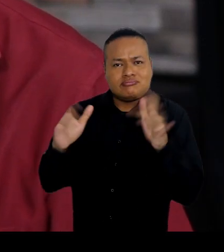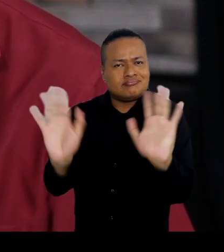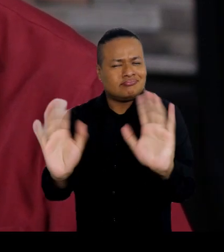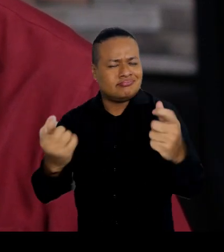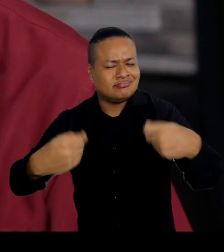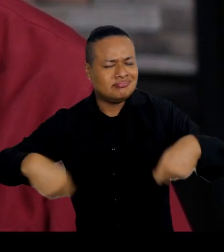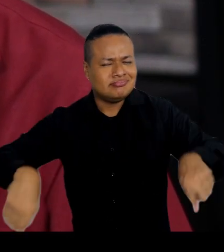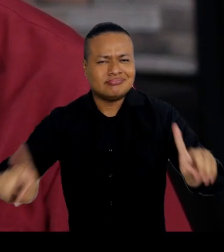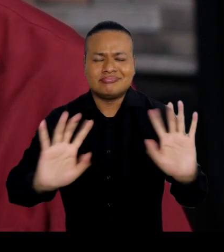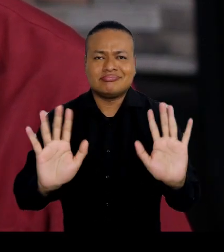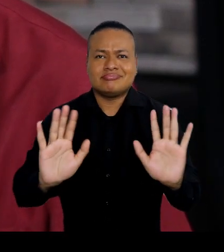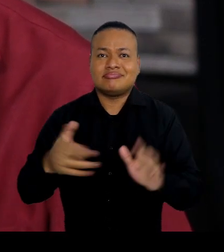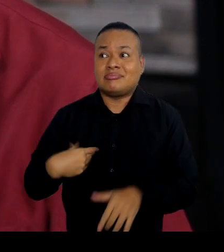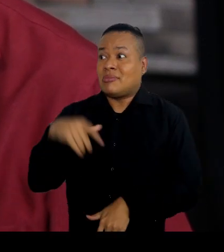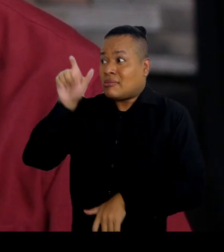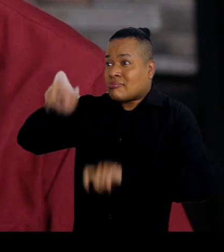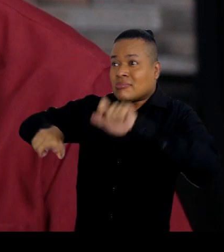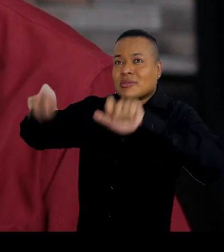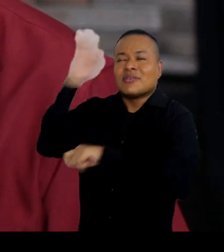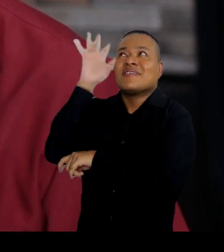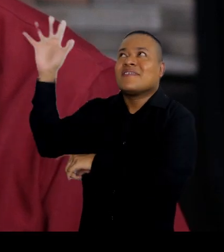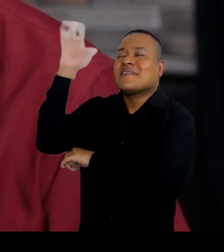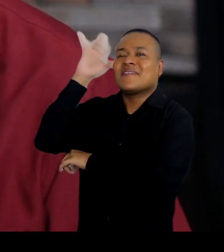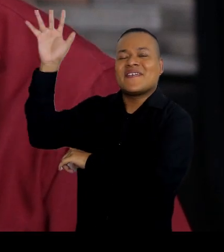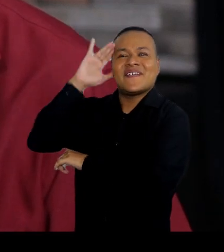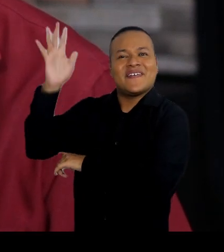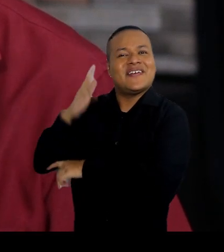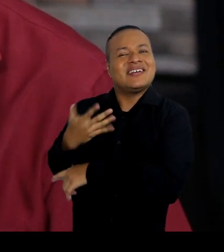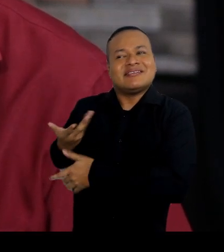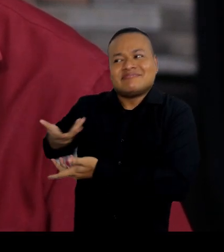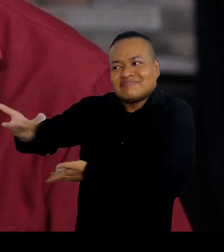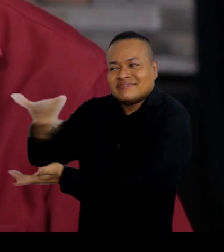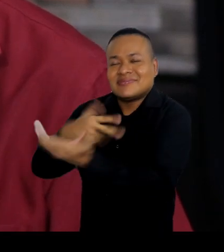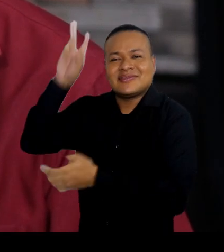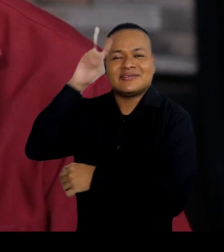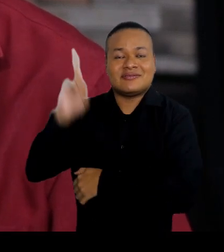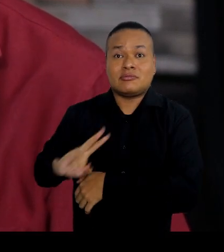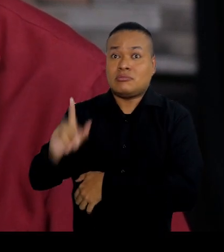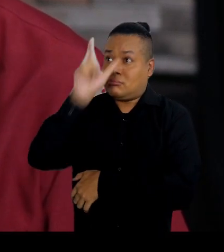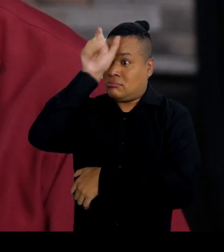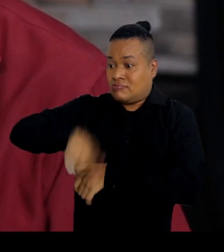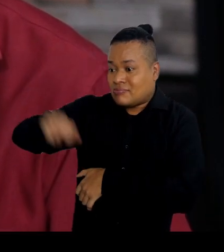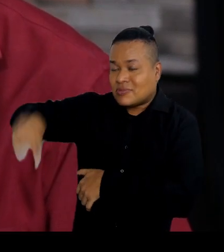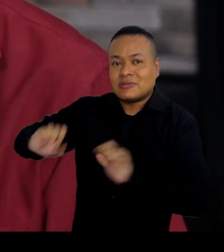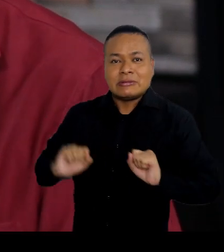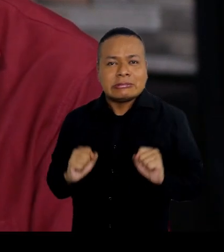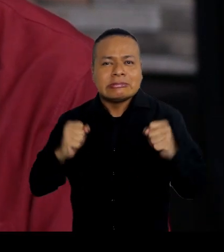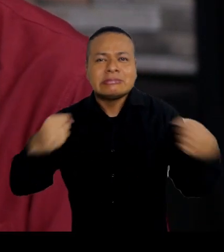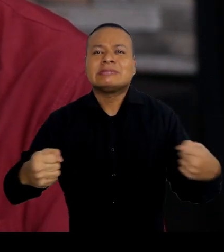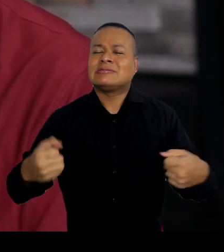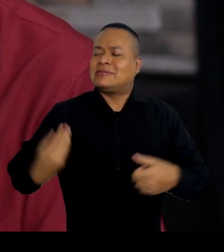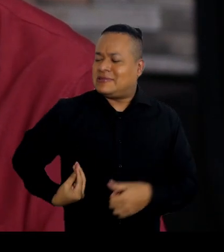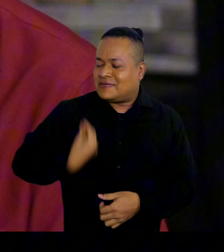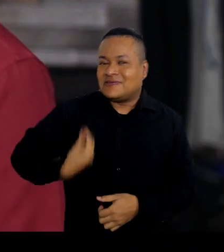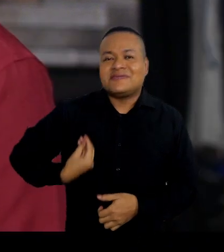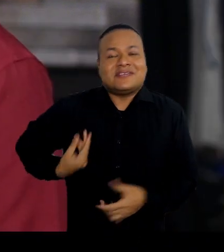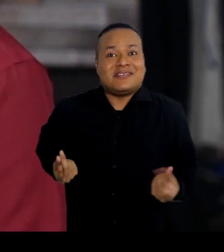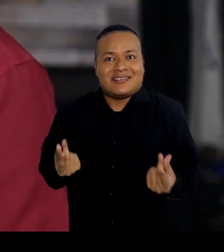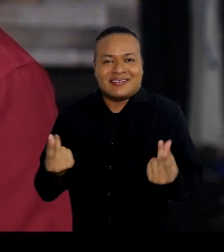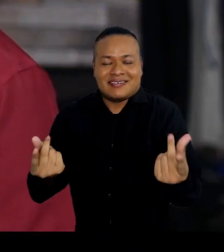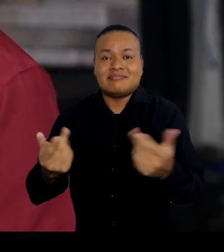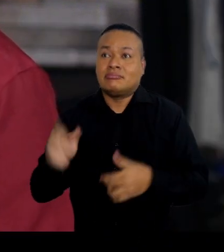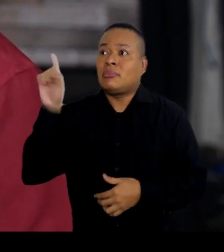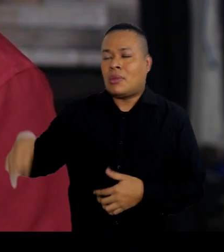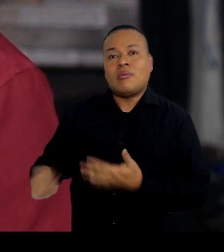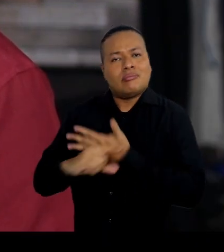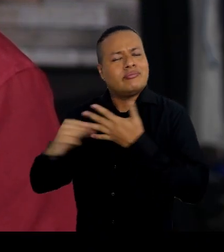orgulho nem falsa lobreza. Aos que sonham teu canto de lenda e aos que lutam mais vida e riqueza. Então, o